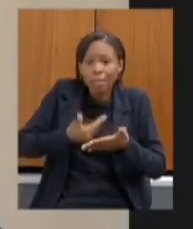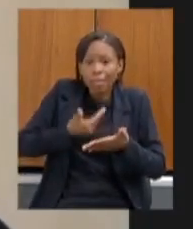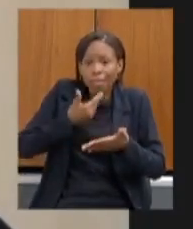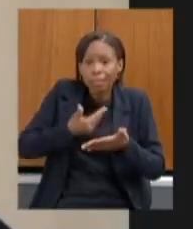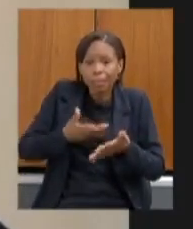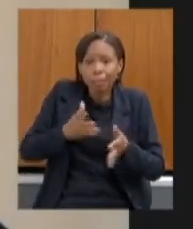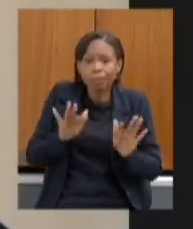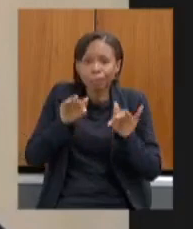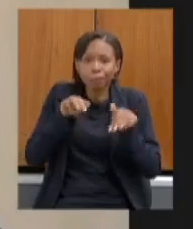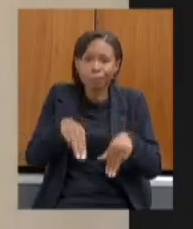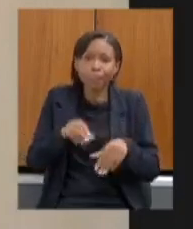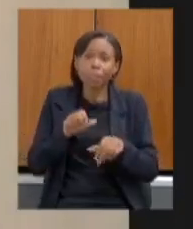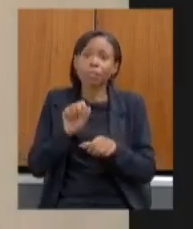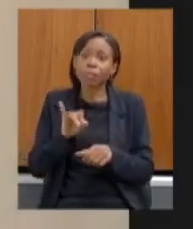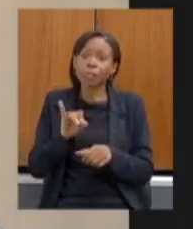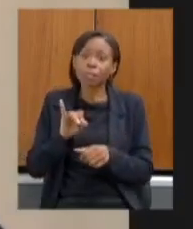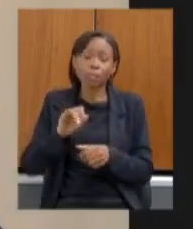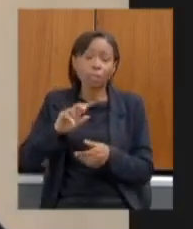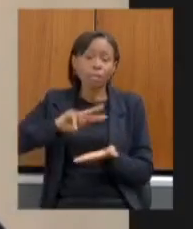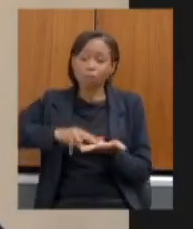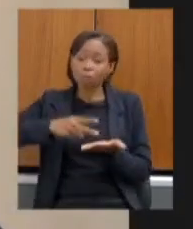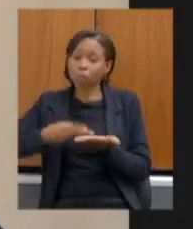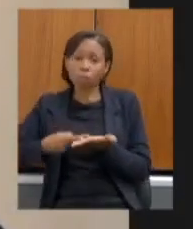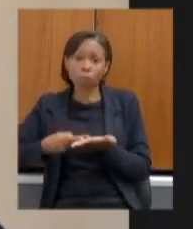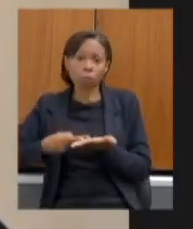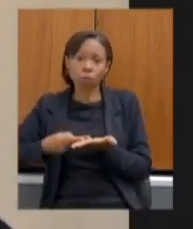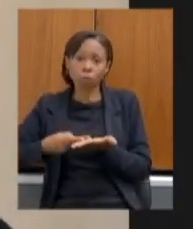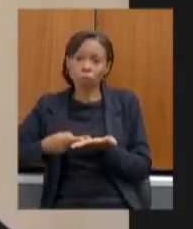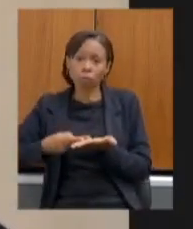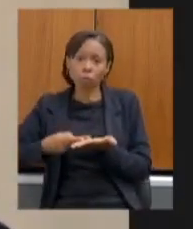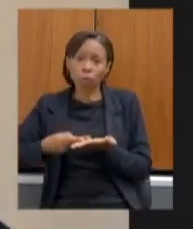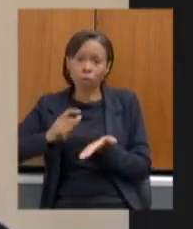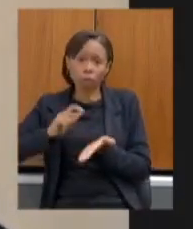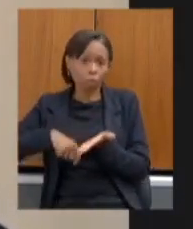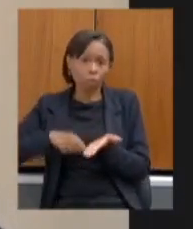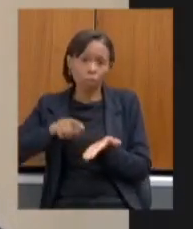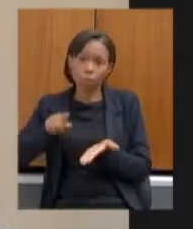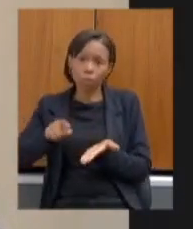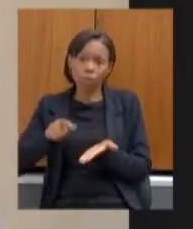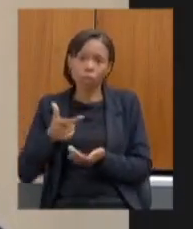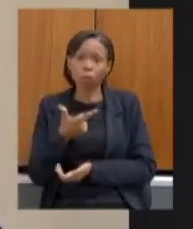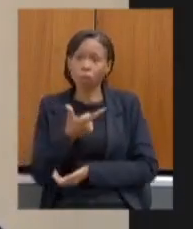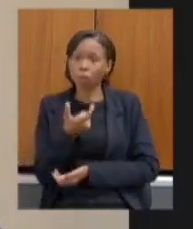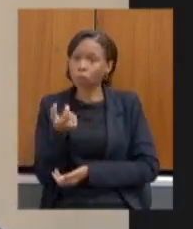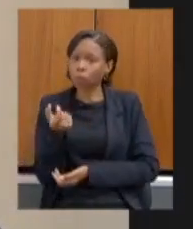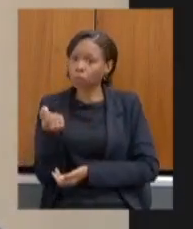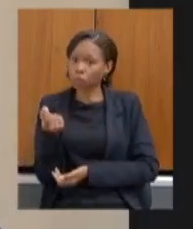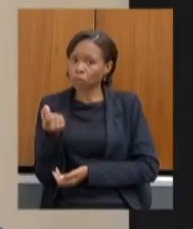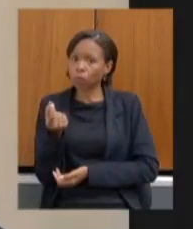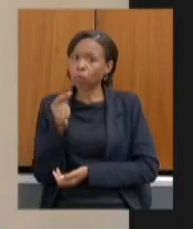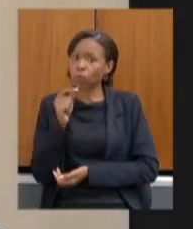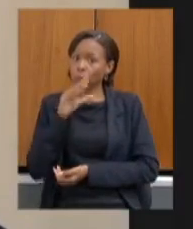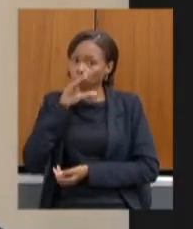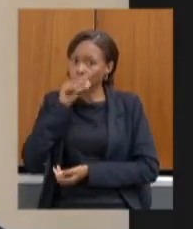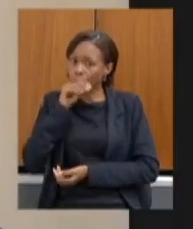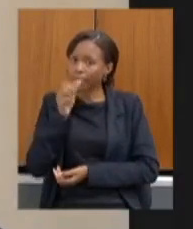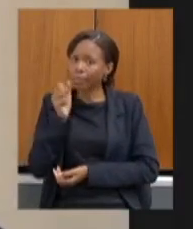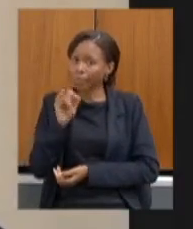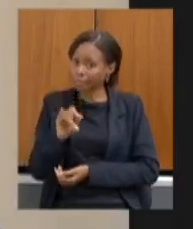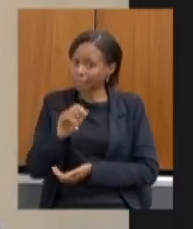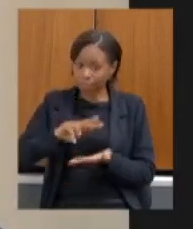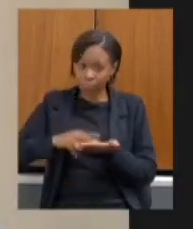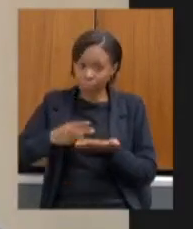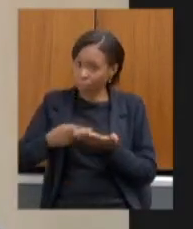renovado a contratação deste pessoal, são 200 funcionários, nós vamos ver o caos